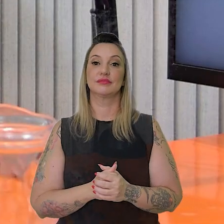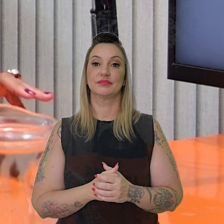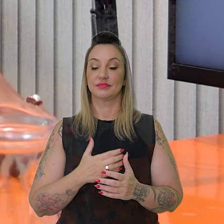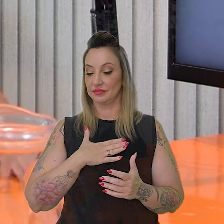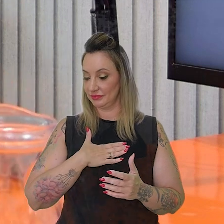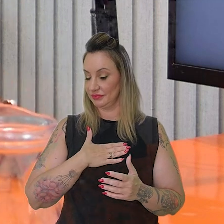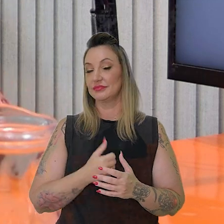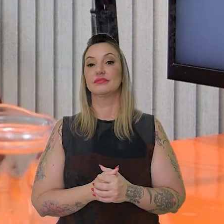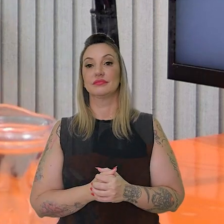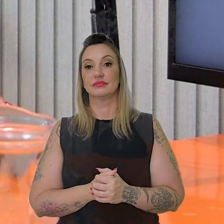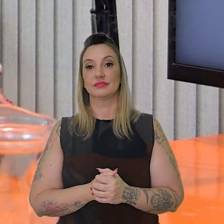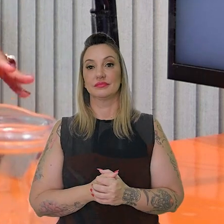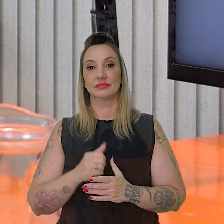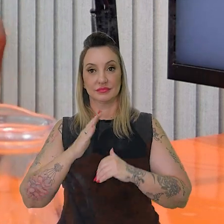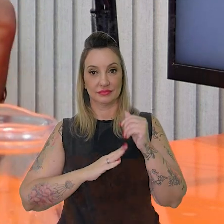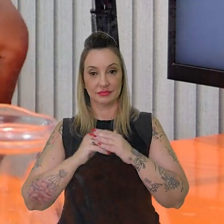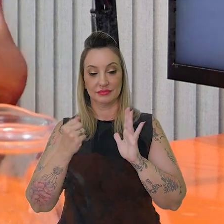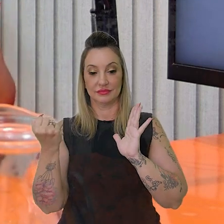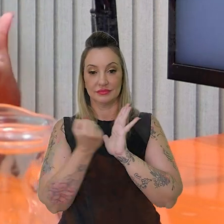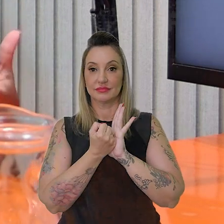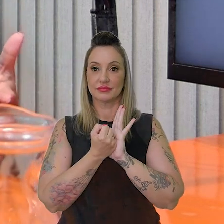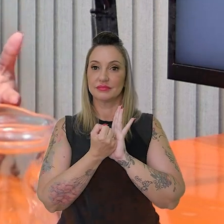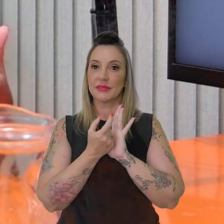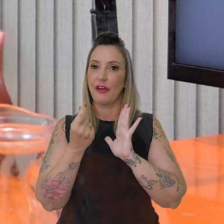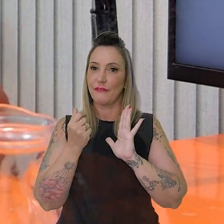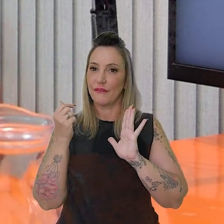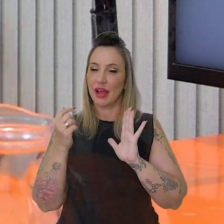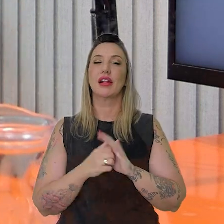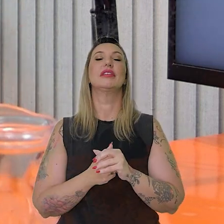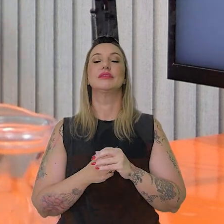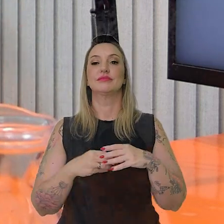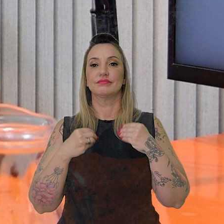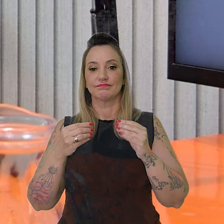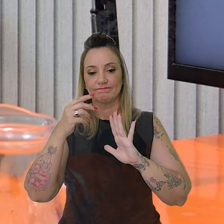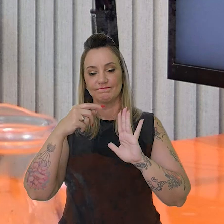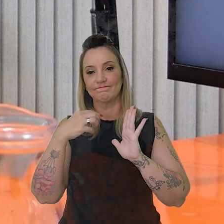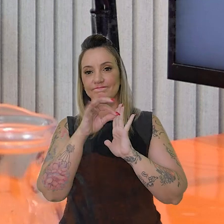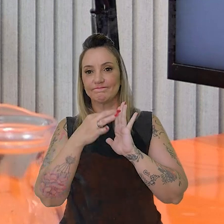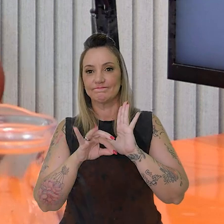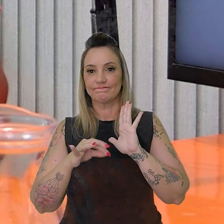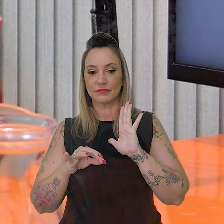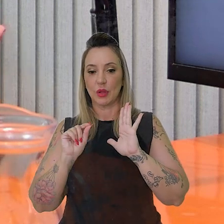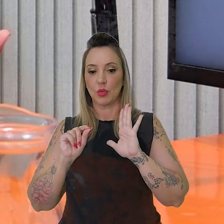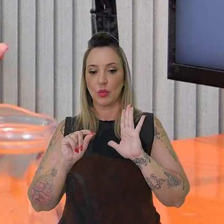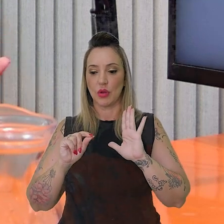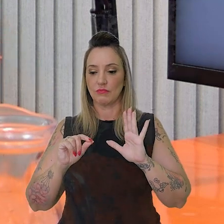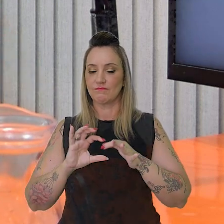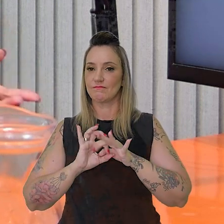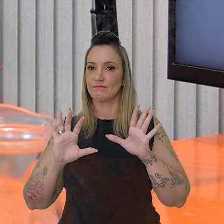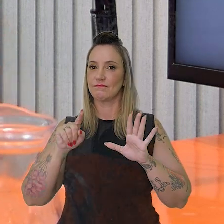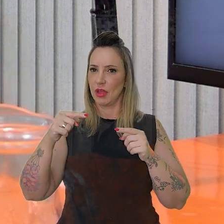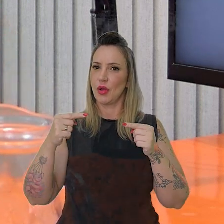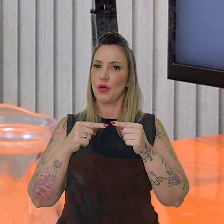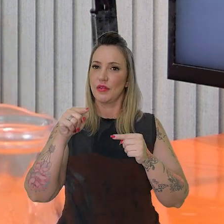aí é comigo que a gente vai construir essa marca de valor né trazer esse Brand a sua essência o arquétipo que vai